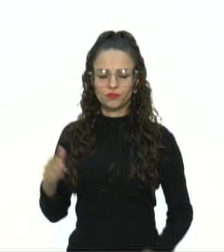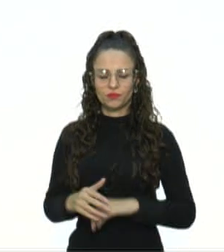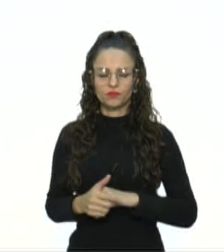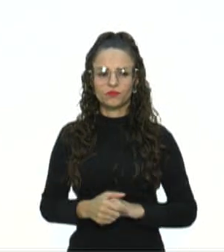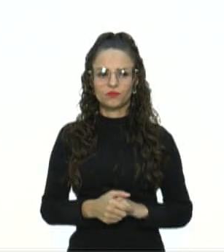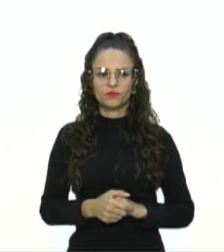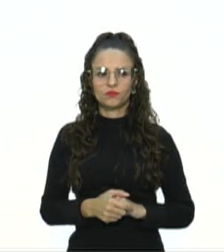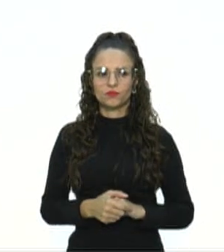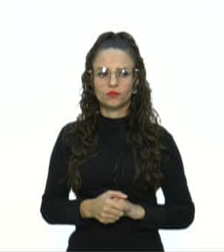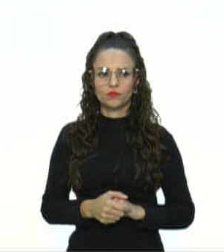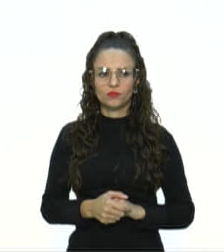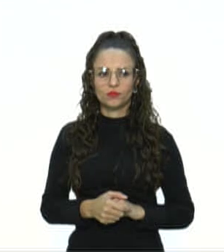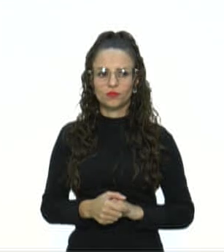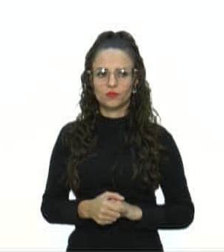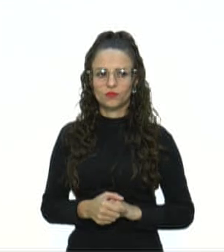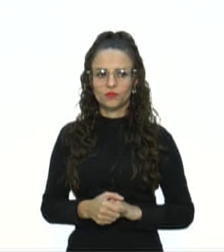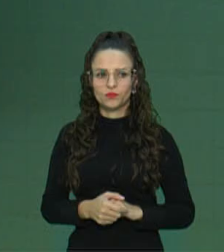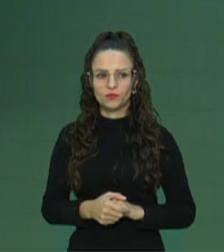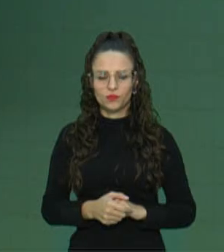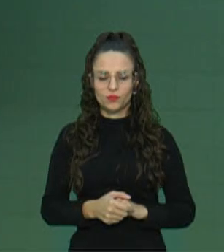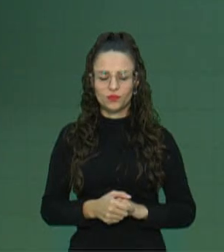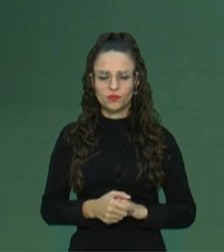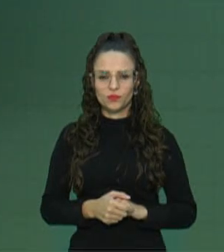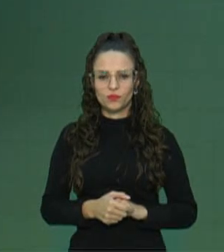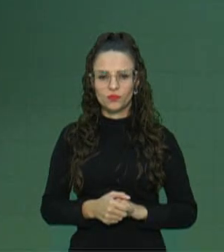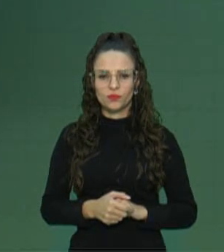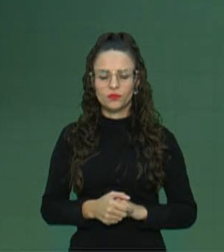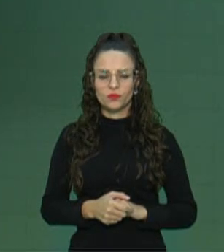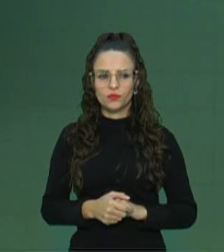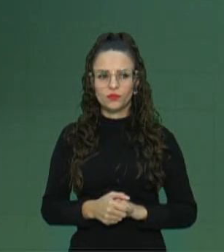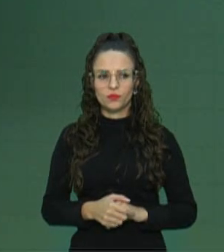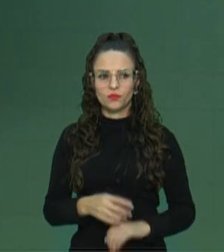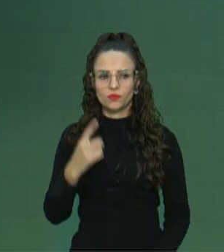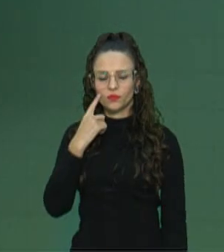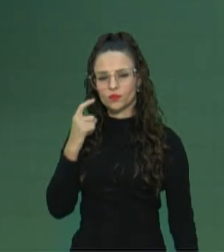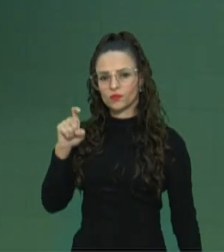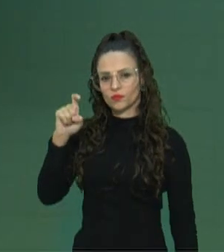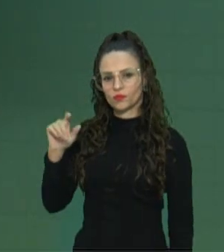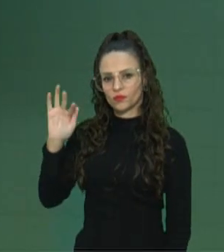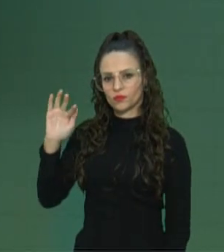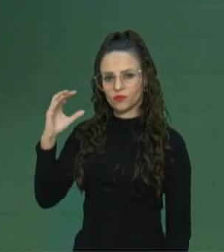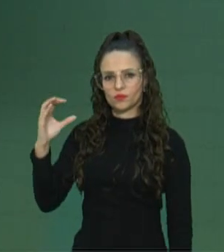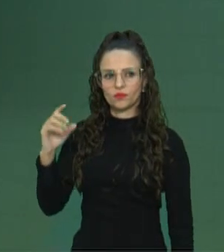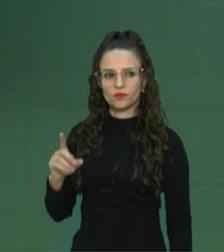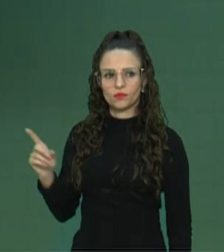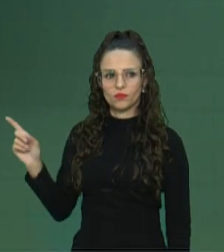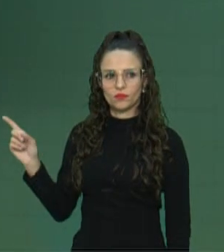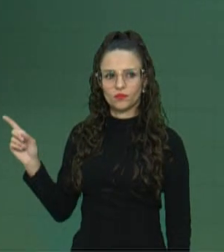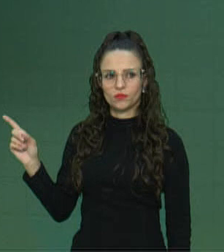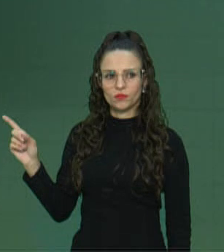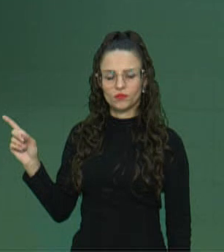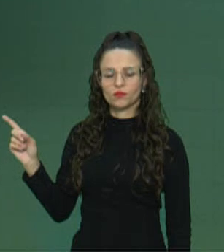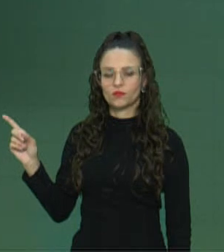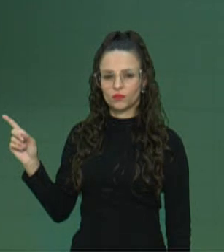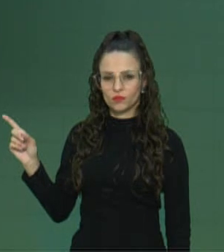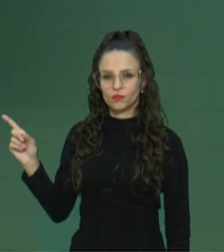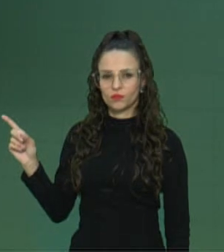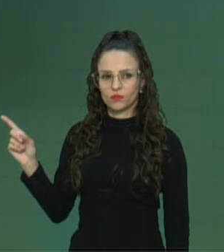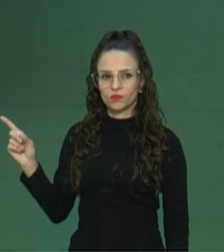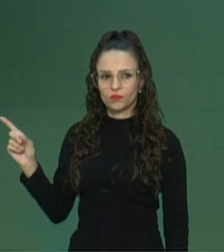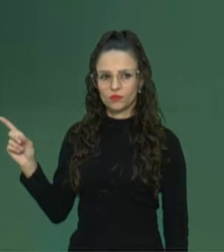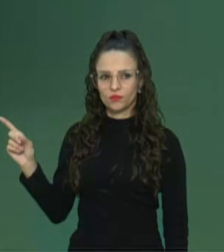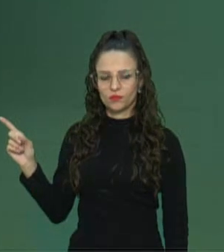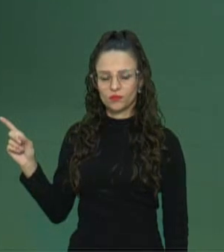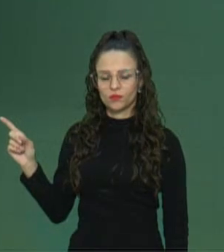of Fight, o Fight Champions, o One Fight Champions, né? O X-Fight Champions, o Jungle Fight Champions,